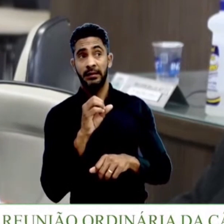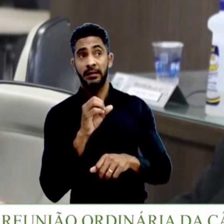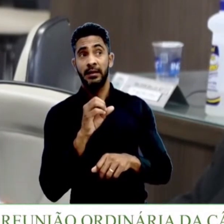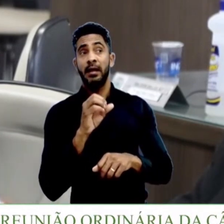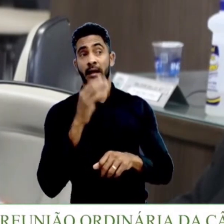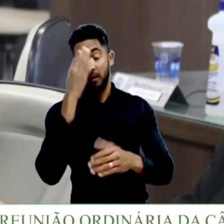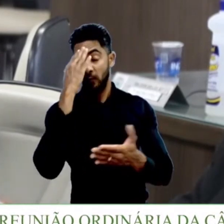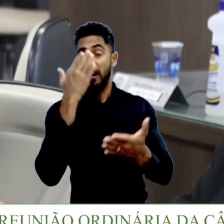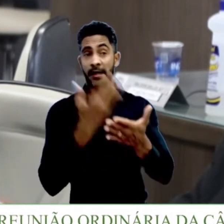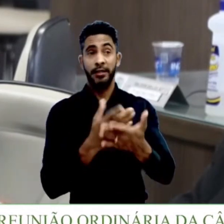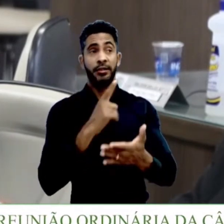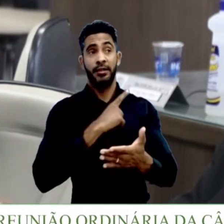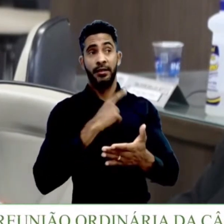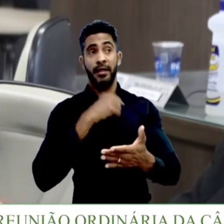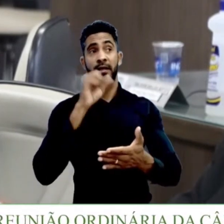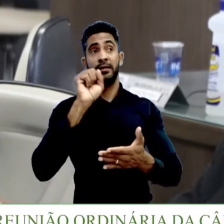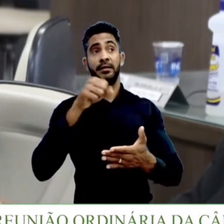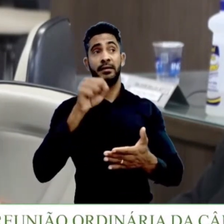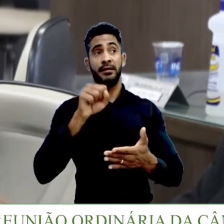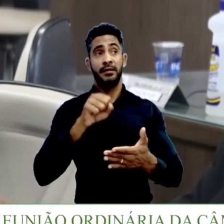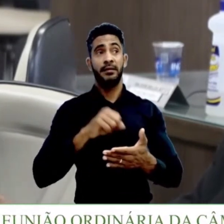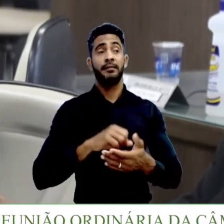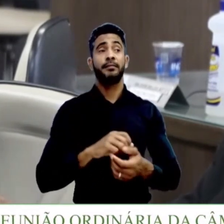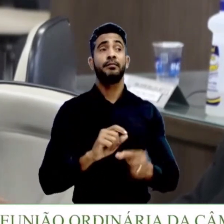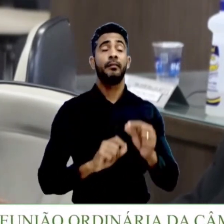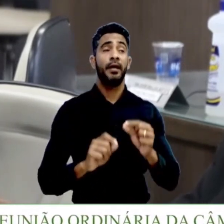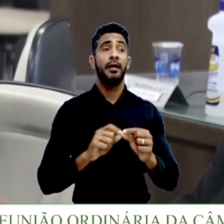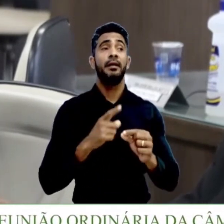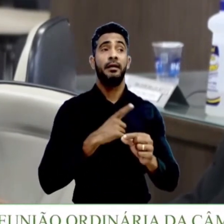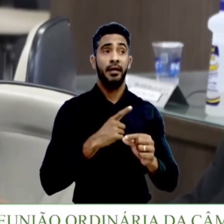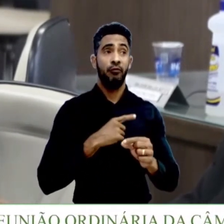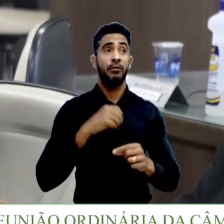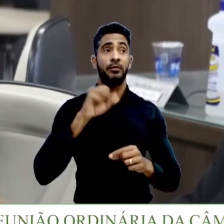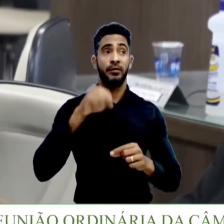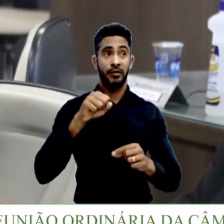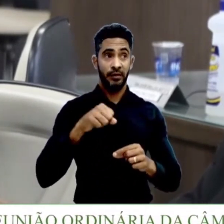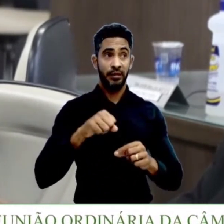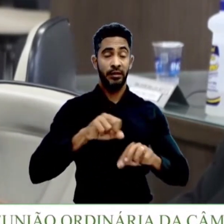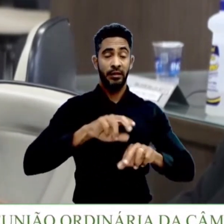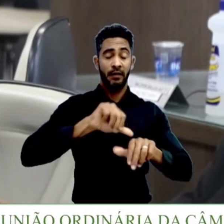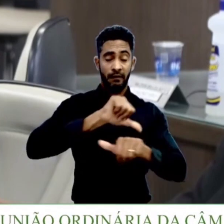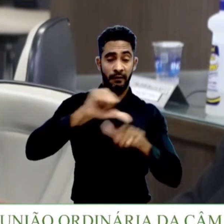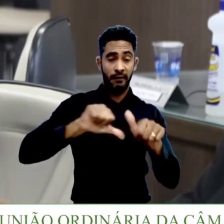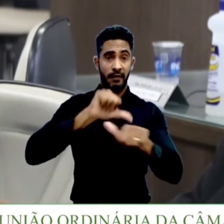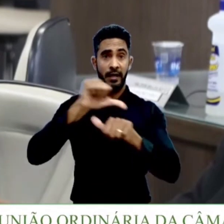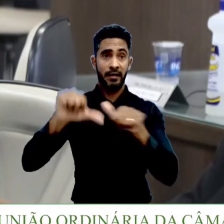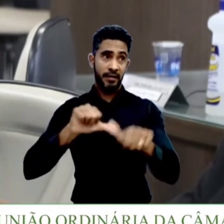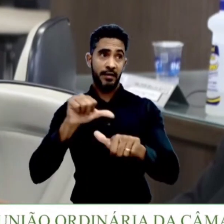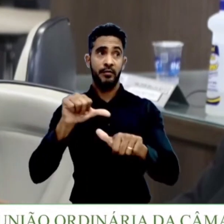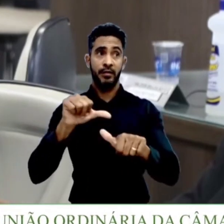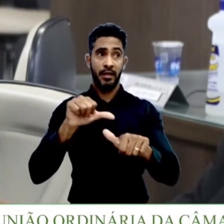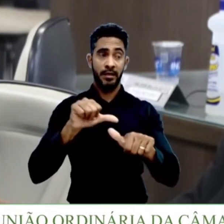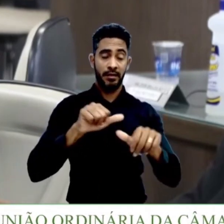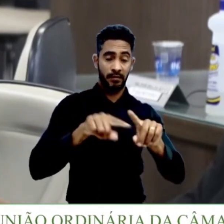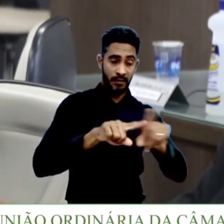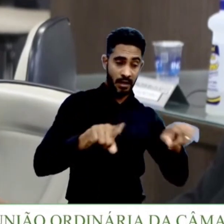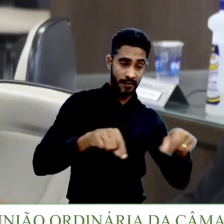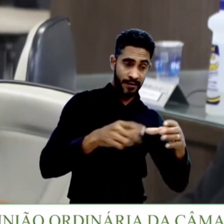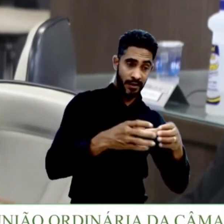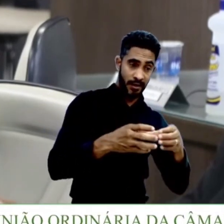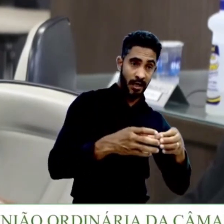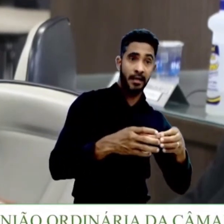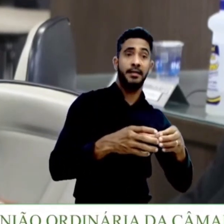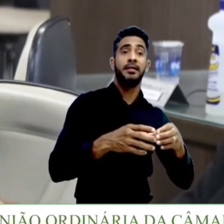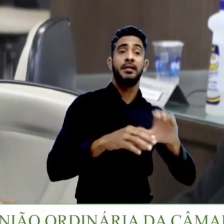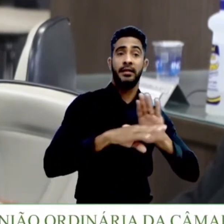que eu acredito que tem, que é a maior verba, aí tem como, sim, fazer várias mudanças. Não só auxiliar, como esses